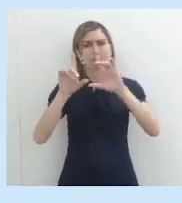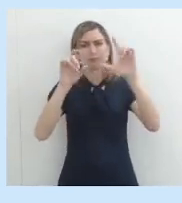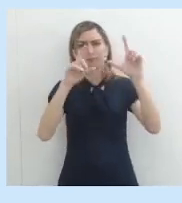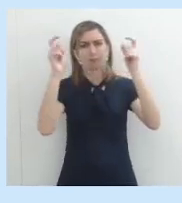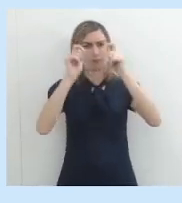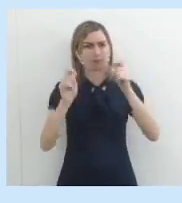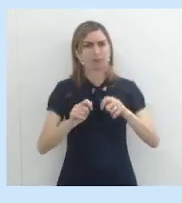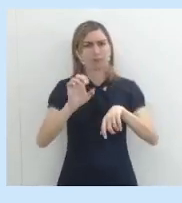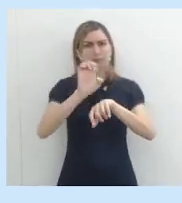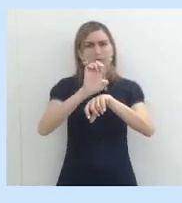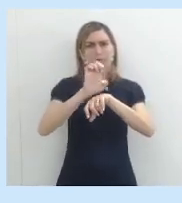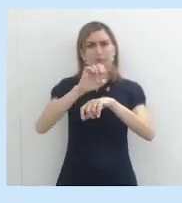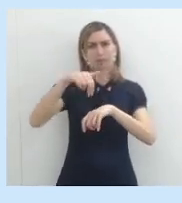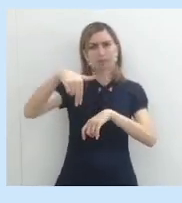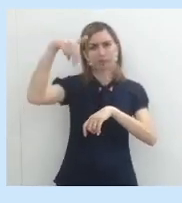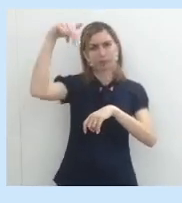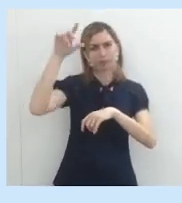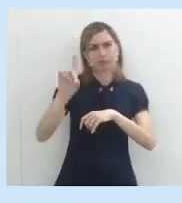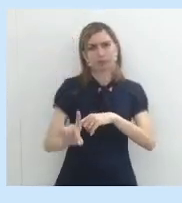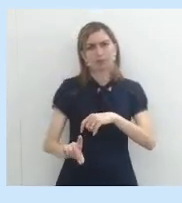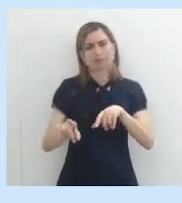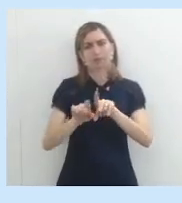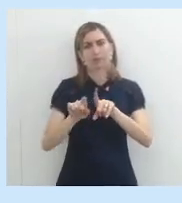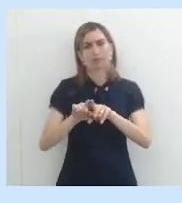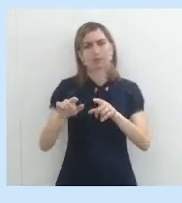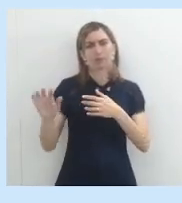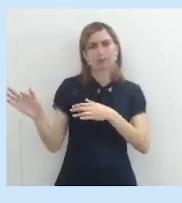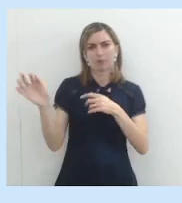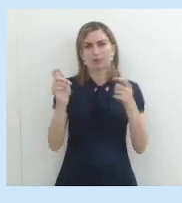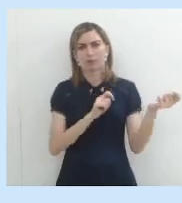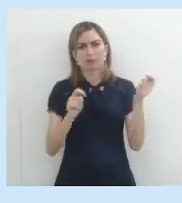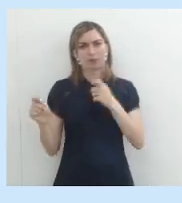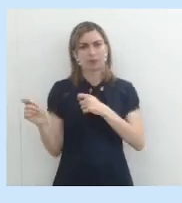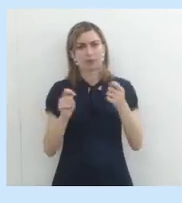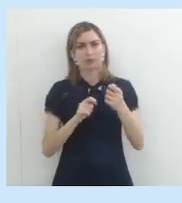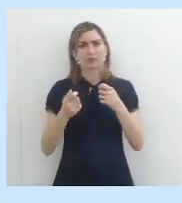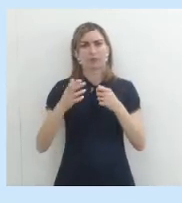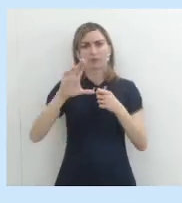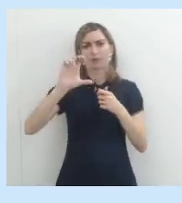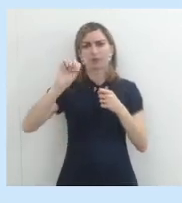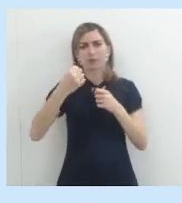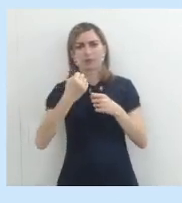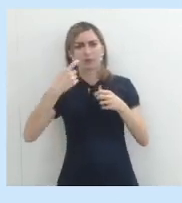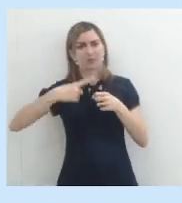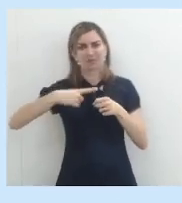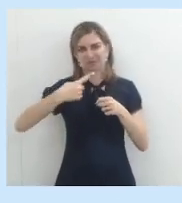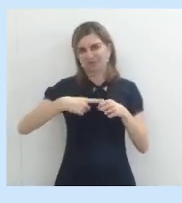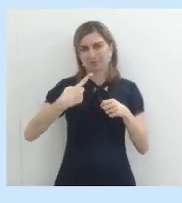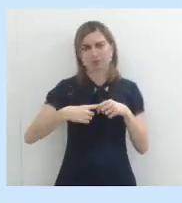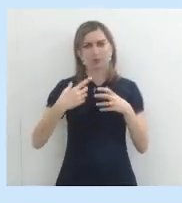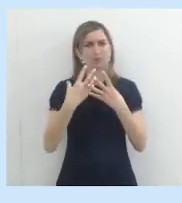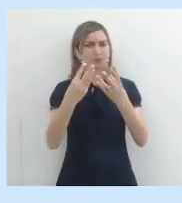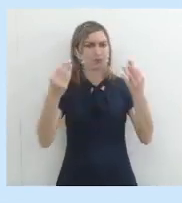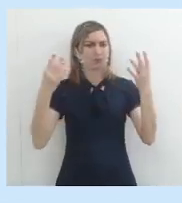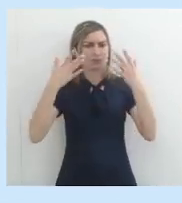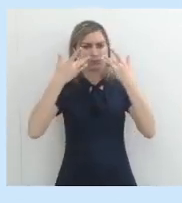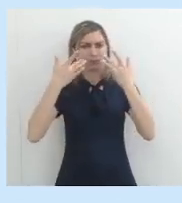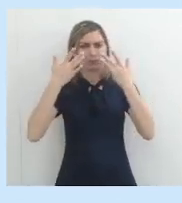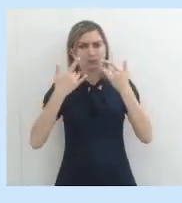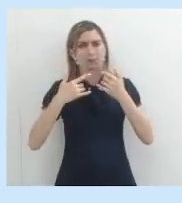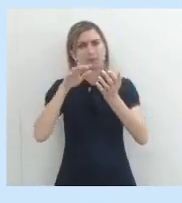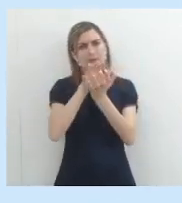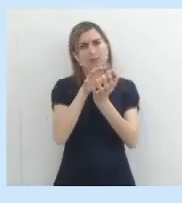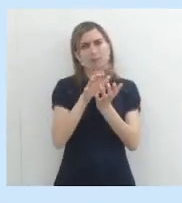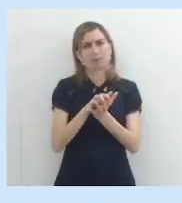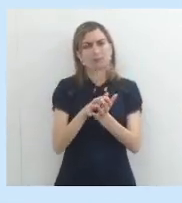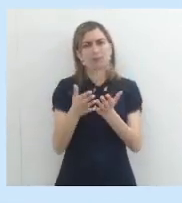Estado do Nordeste, temos o Paço do Frevo, temos o Cais do Sertão, né? Então temos grandes museus em